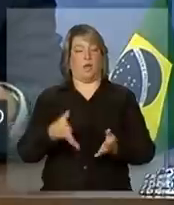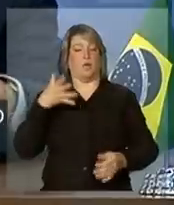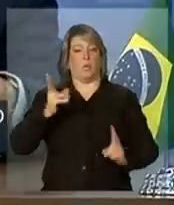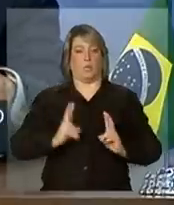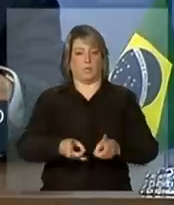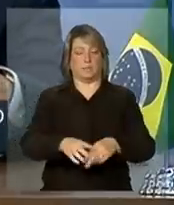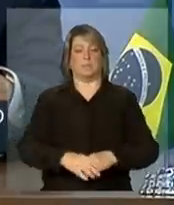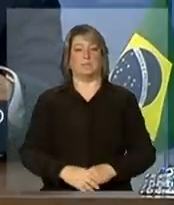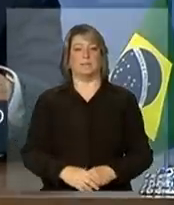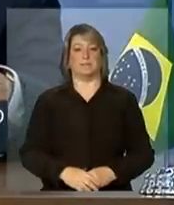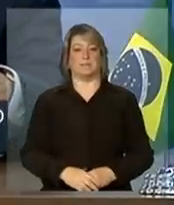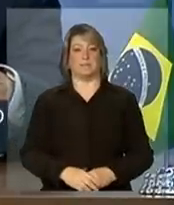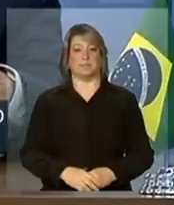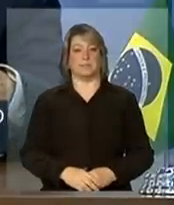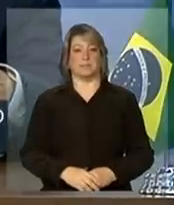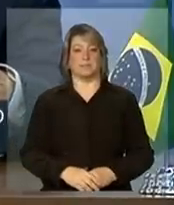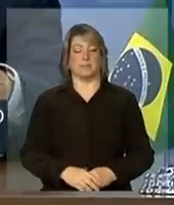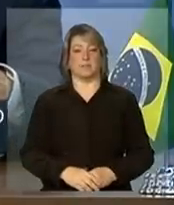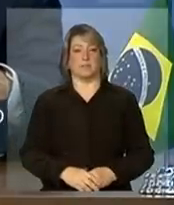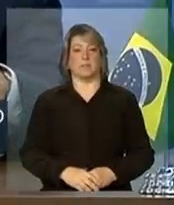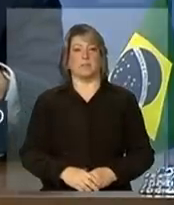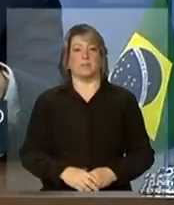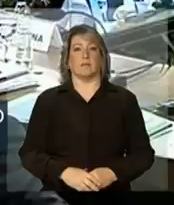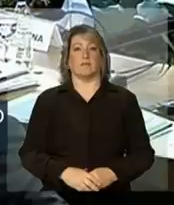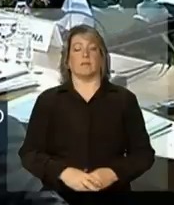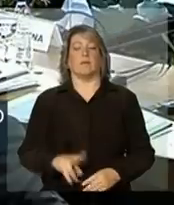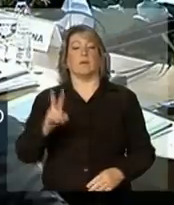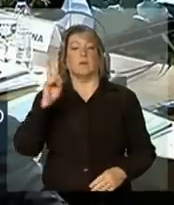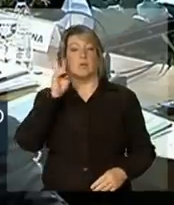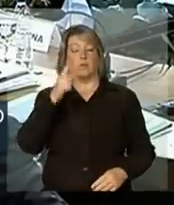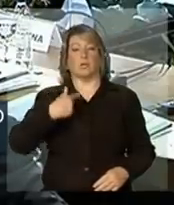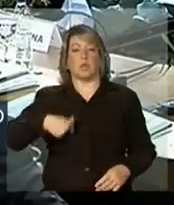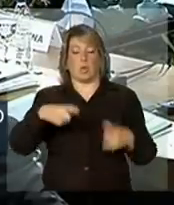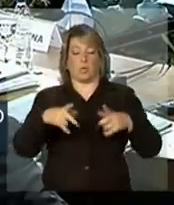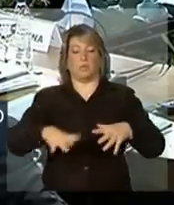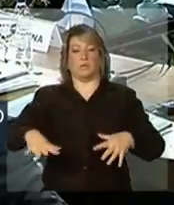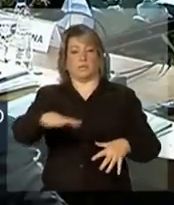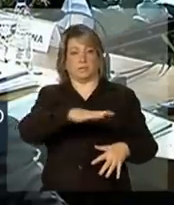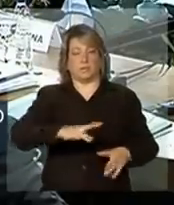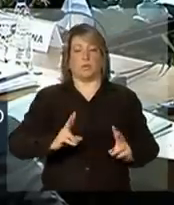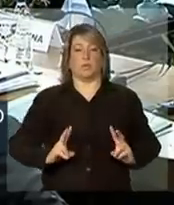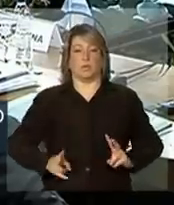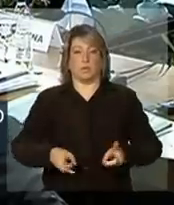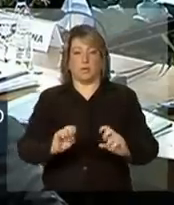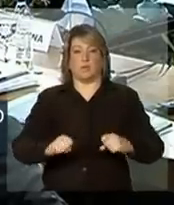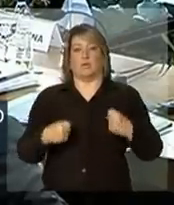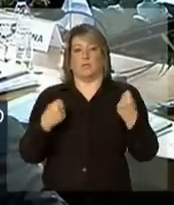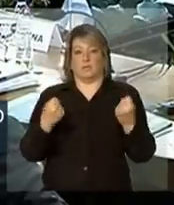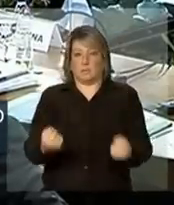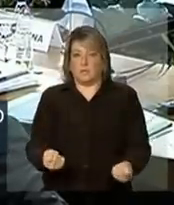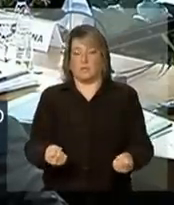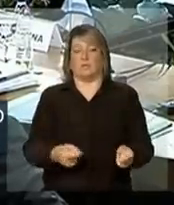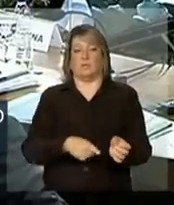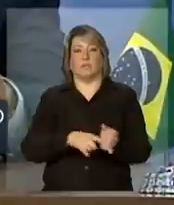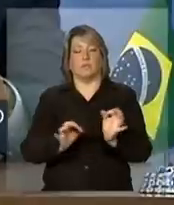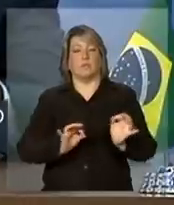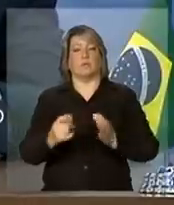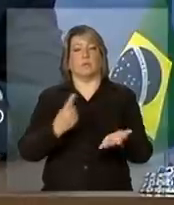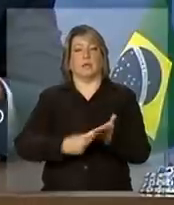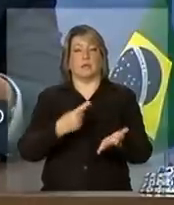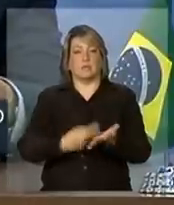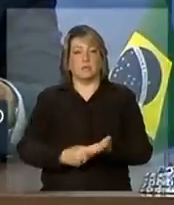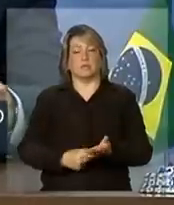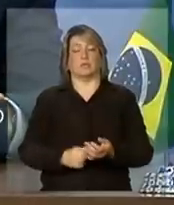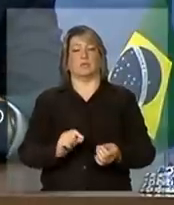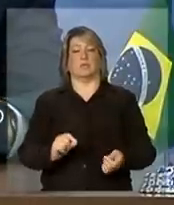ministro. No âmbito de nossa região, prosseguimos com os esforços para o aprofundamento e atualização de acordos comerciais com